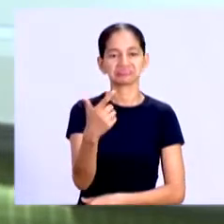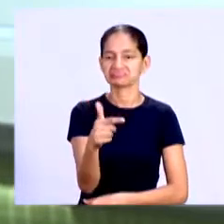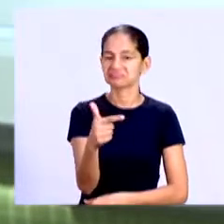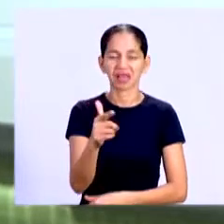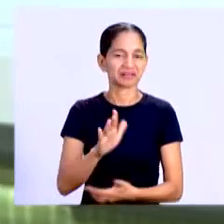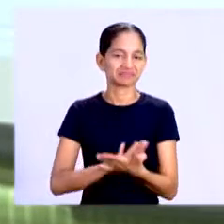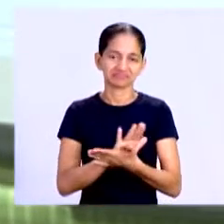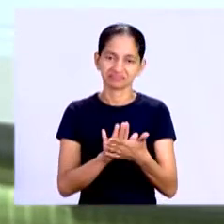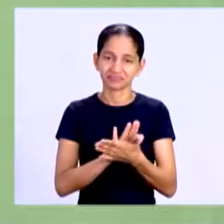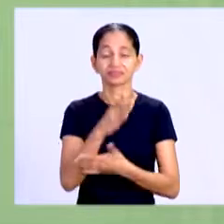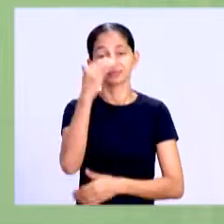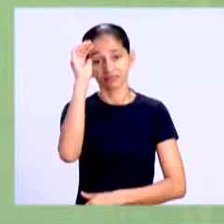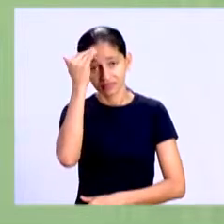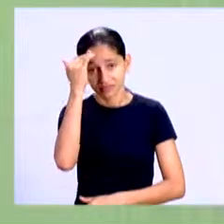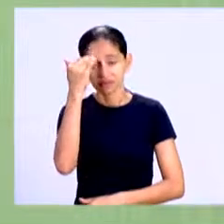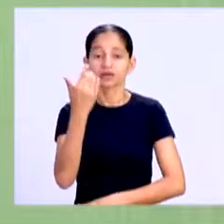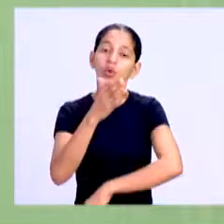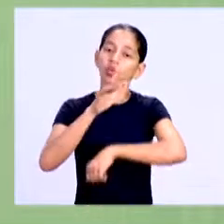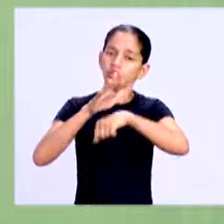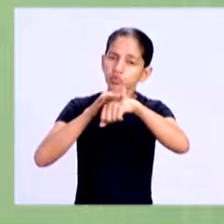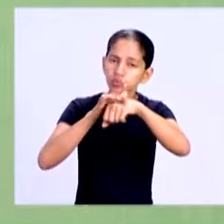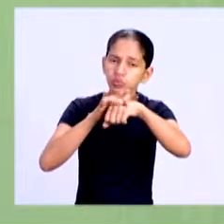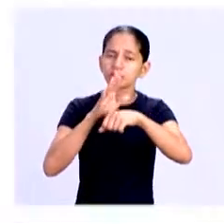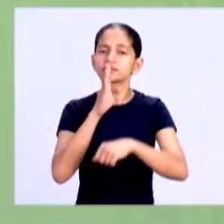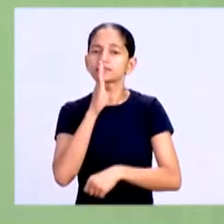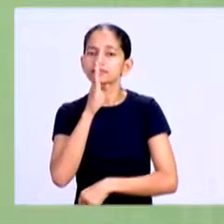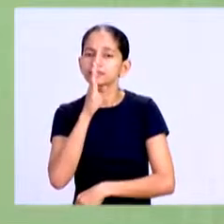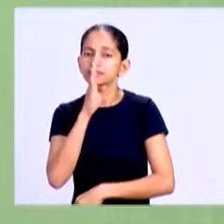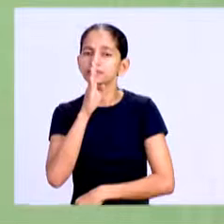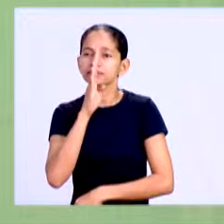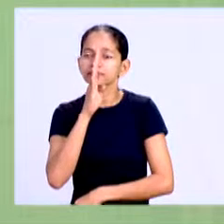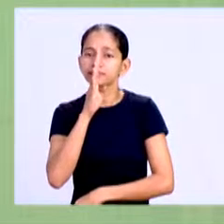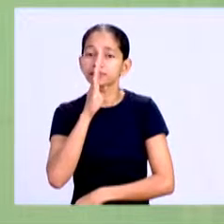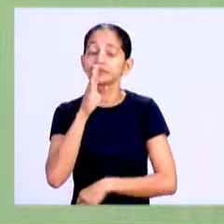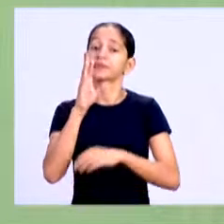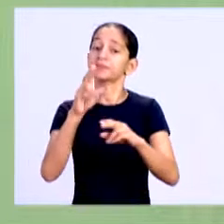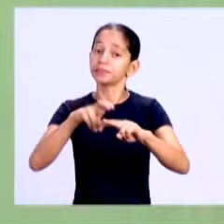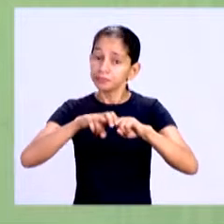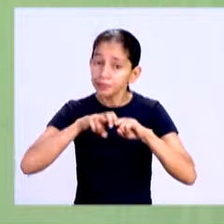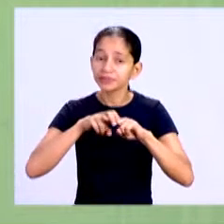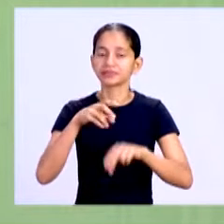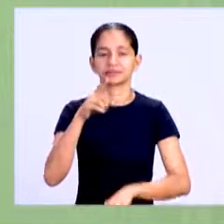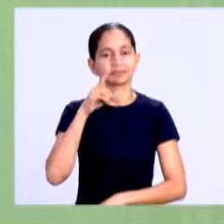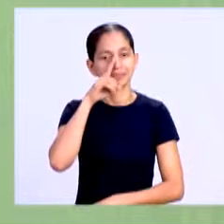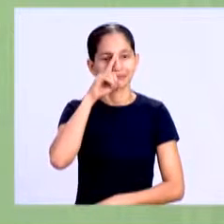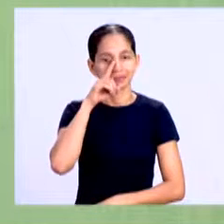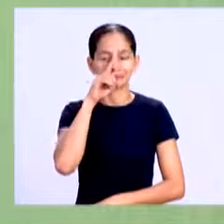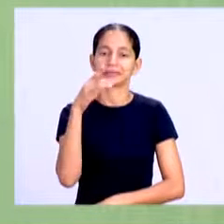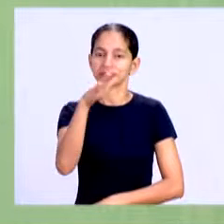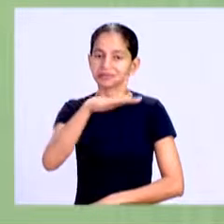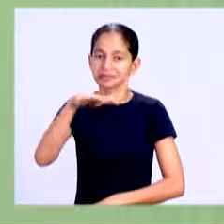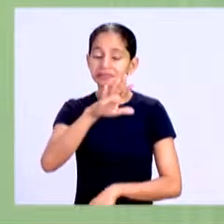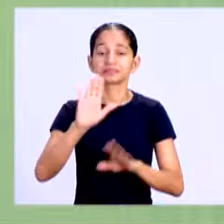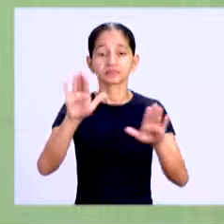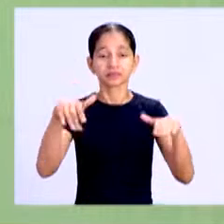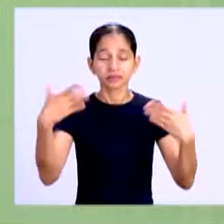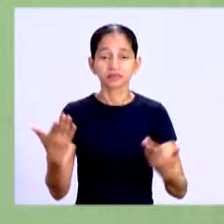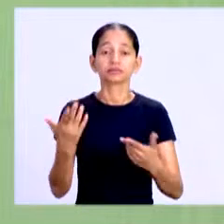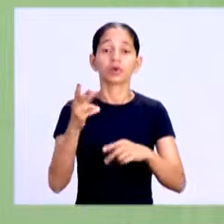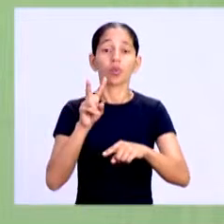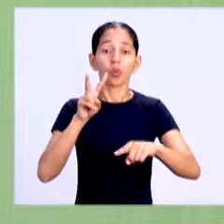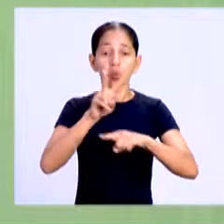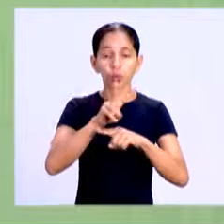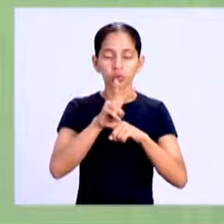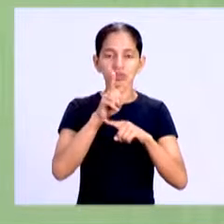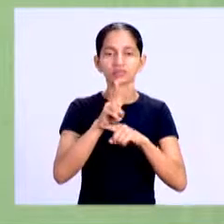alta. Então, ela é uma doença silenciosa e por isso ela é muito perigosa. O cuidador ele desempenha um importante